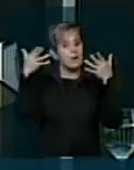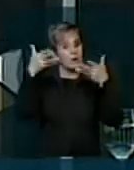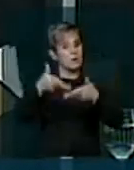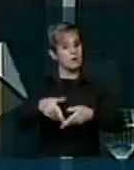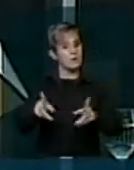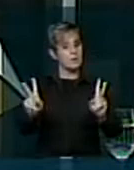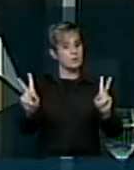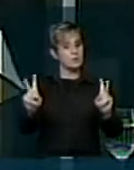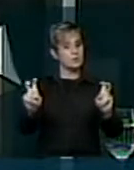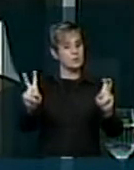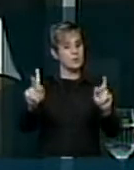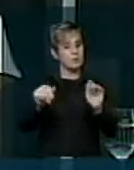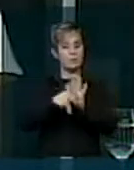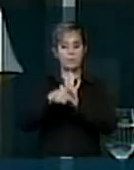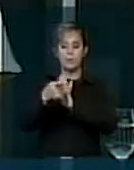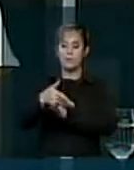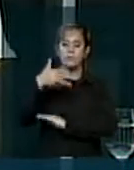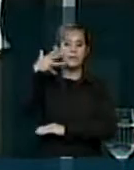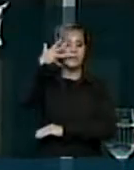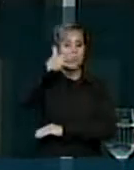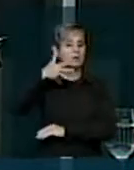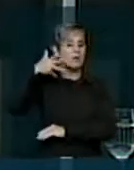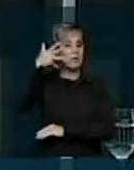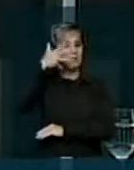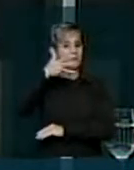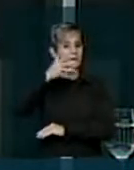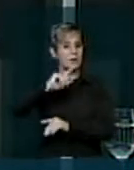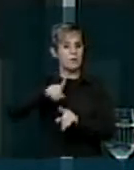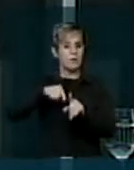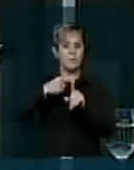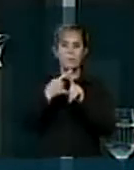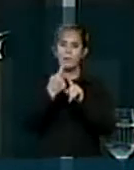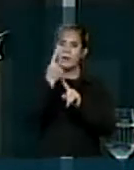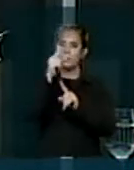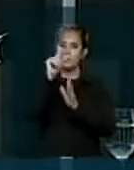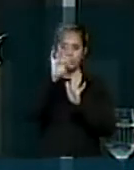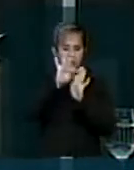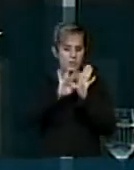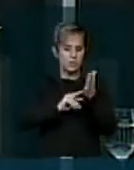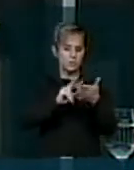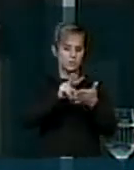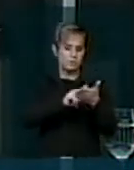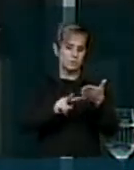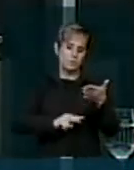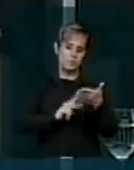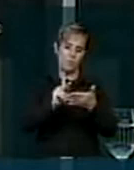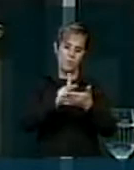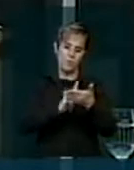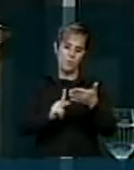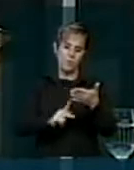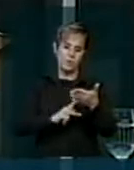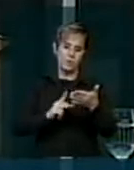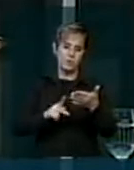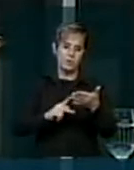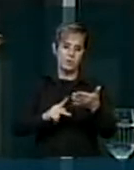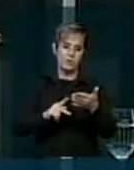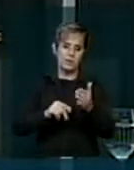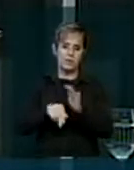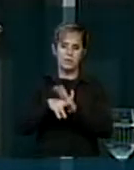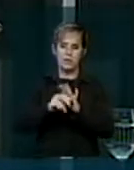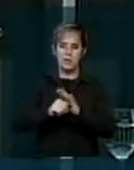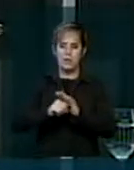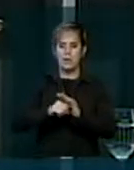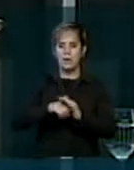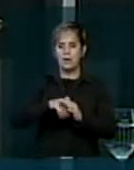desse pronunciamento com mais um trecho do Eduardo Alves da Costa, o tocador de